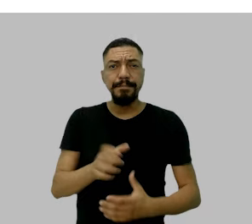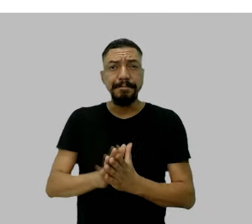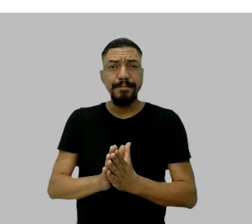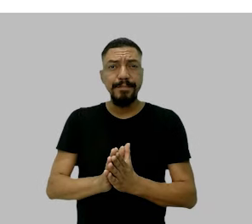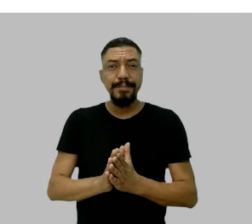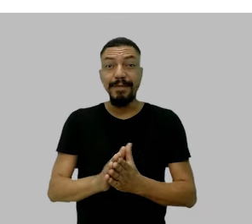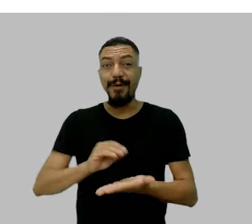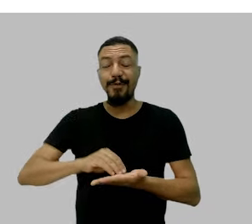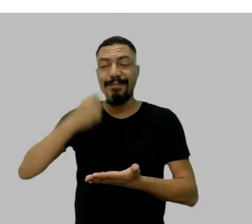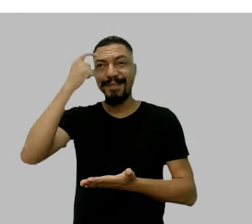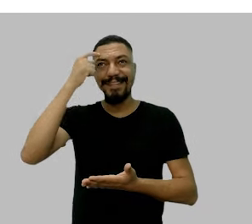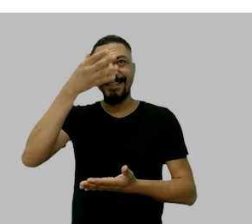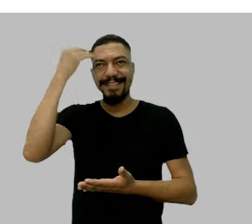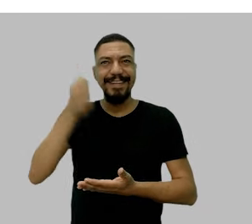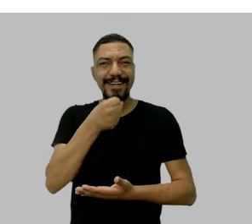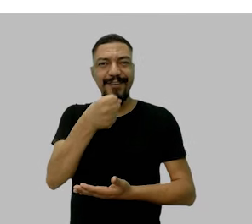nisso.